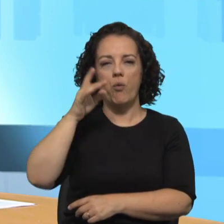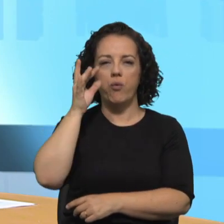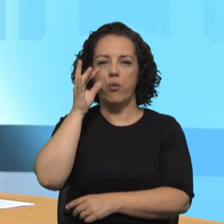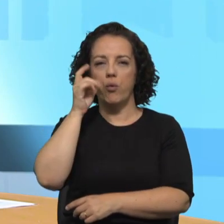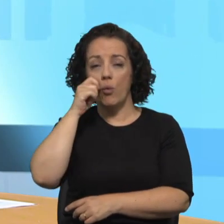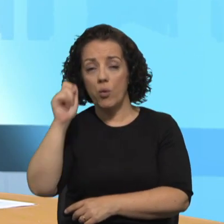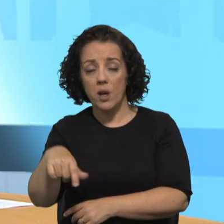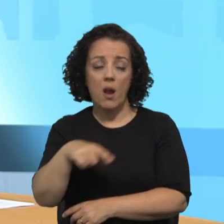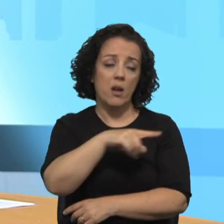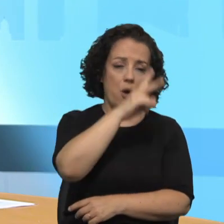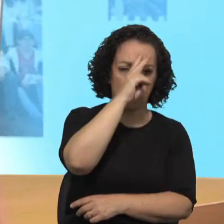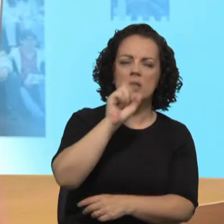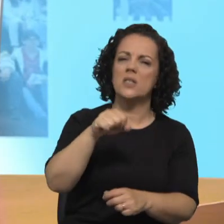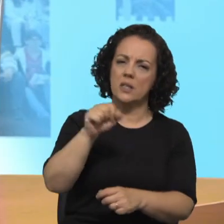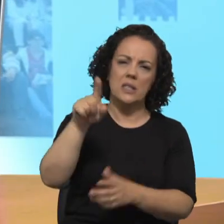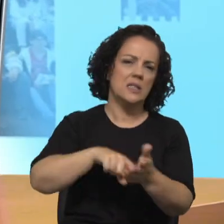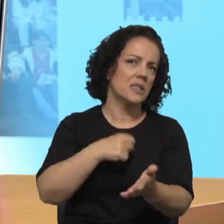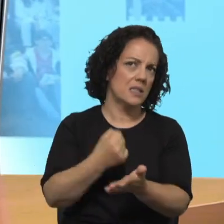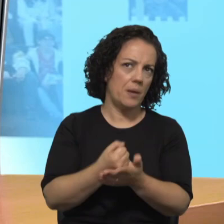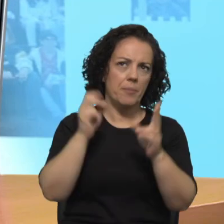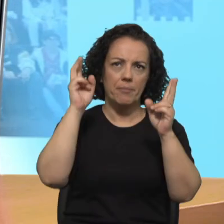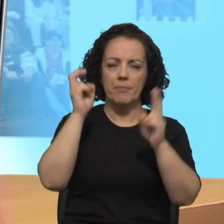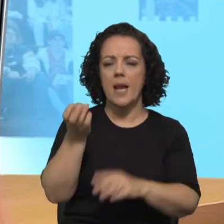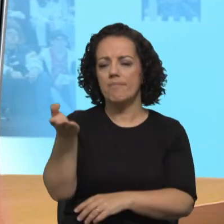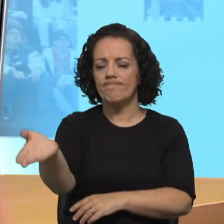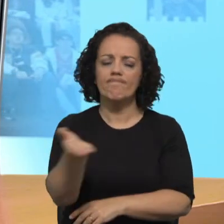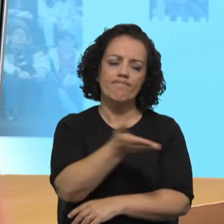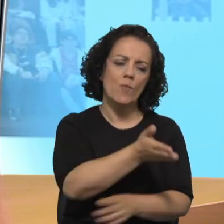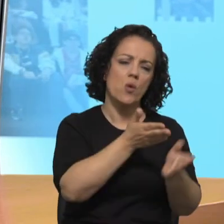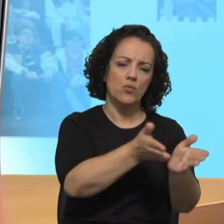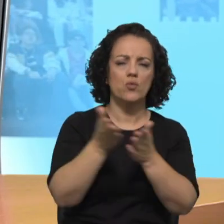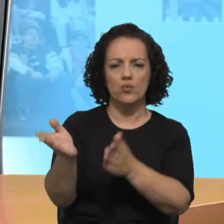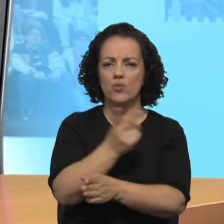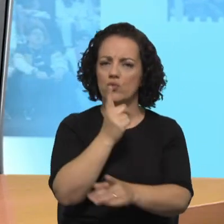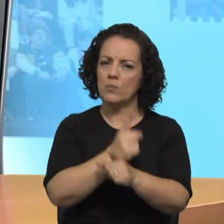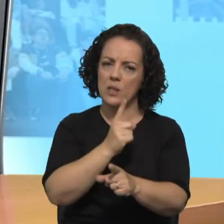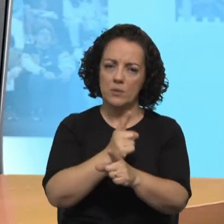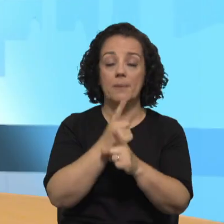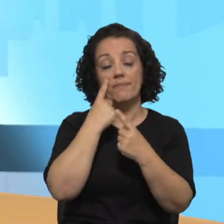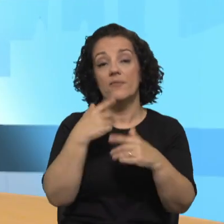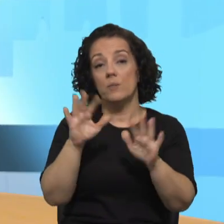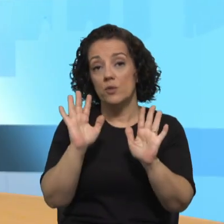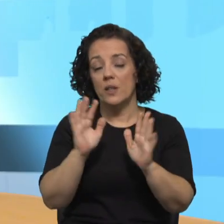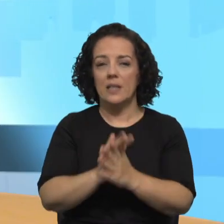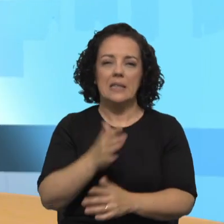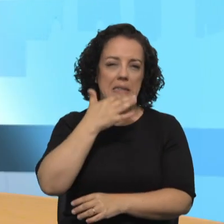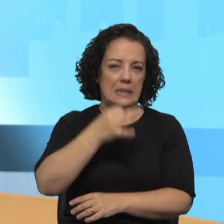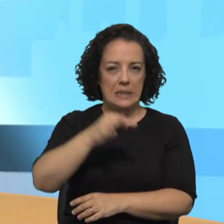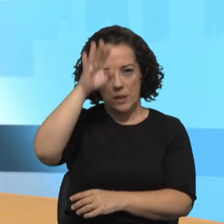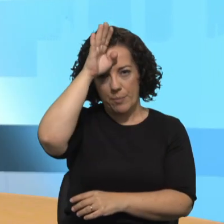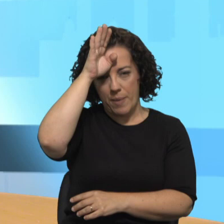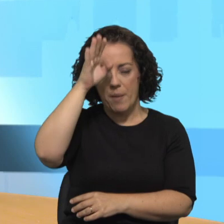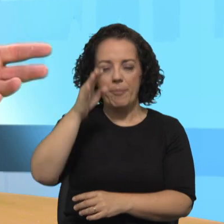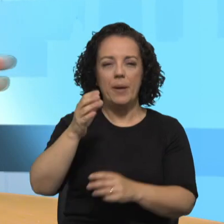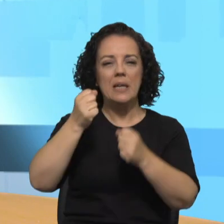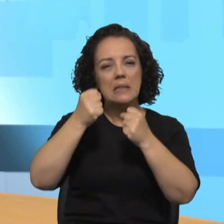é mão estendida sempre. Pronto, portanto, vamos ver. Pode ser. Sem dúvida que essa insistência do Papa no pedido da paz